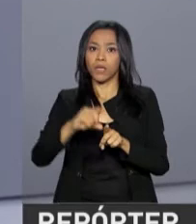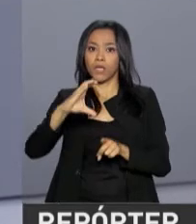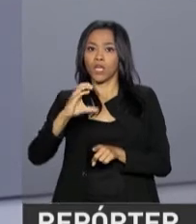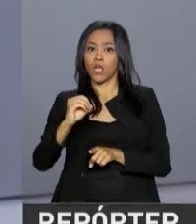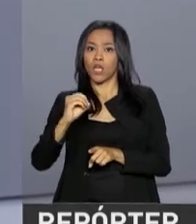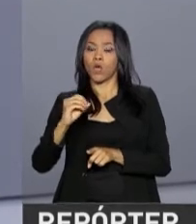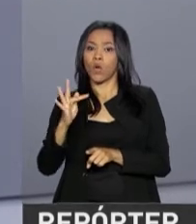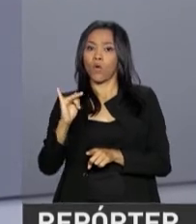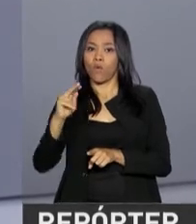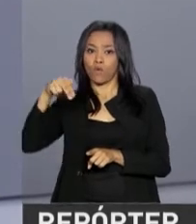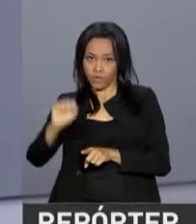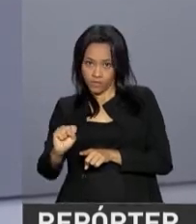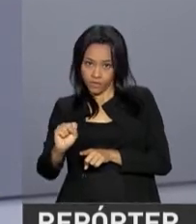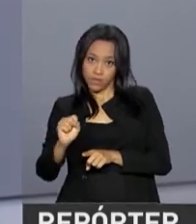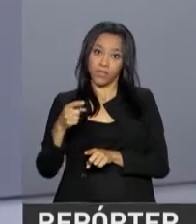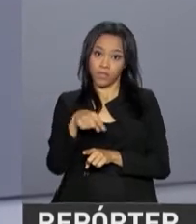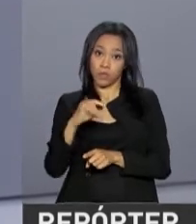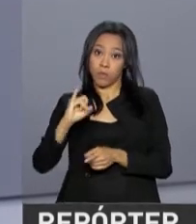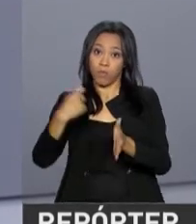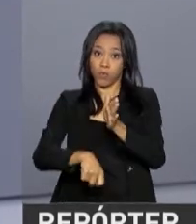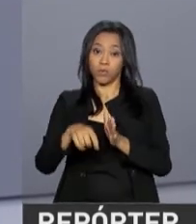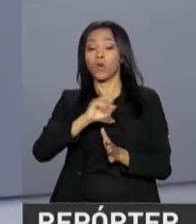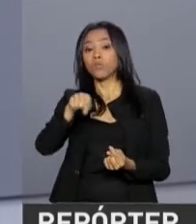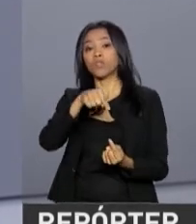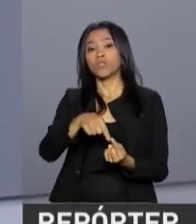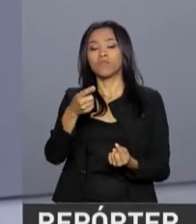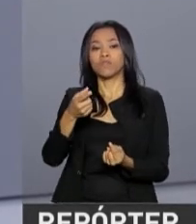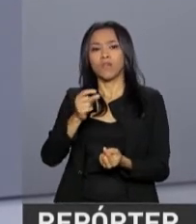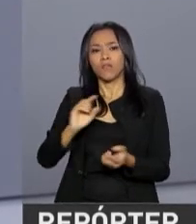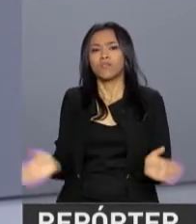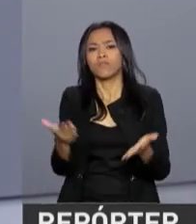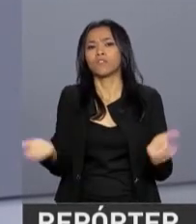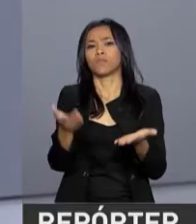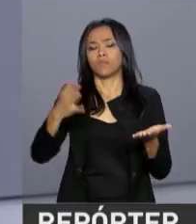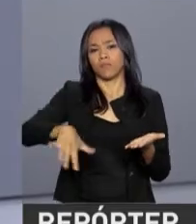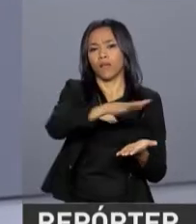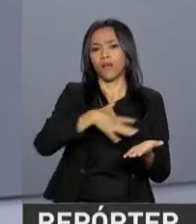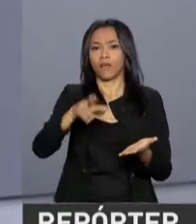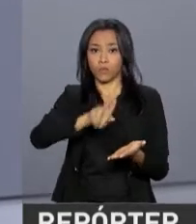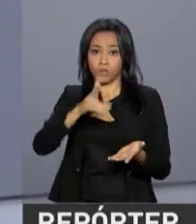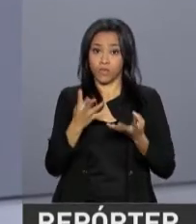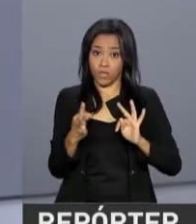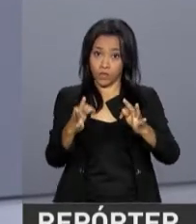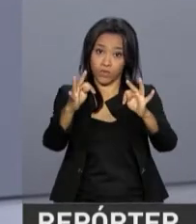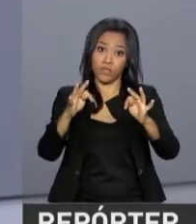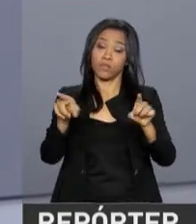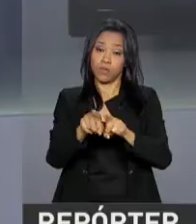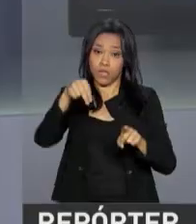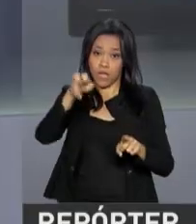interno. O benefício está condicionado à realização de investimentos na produção e inovação tecnológica na região